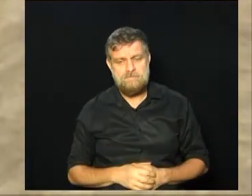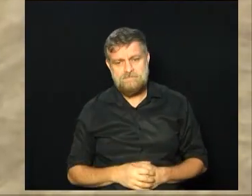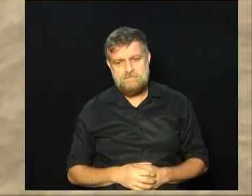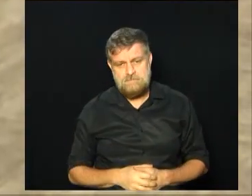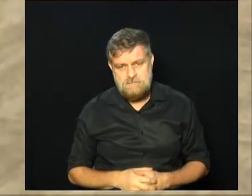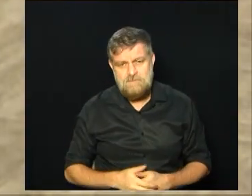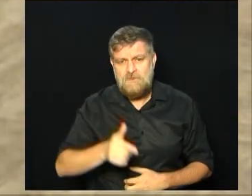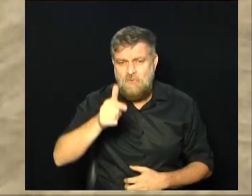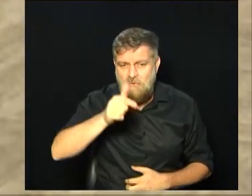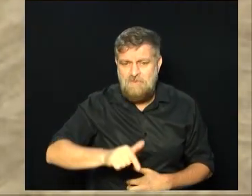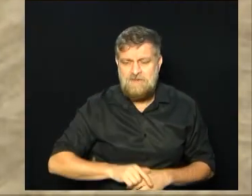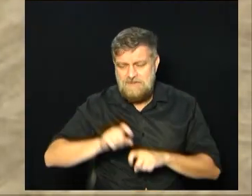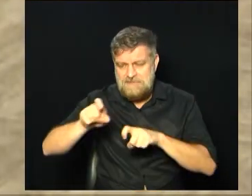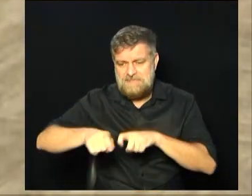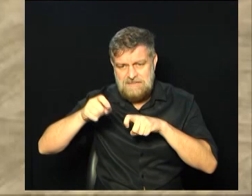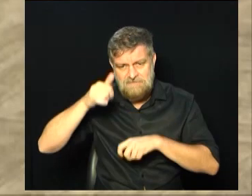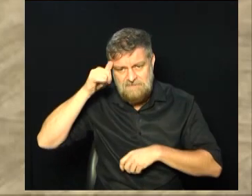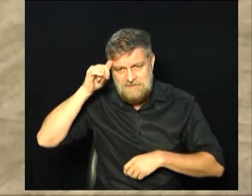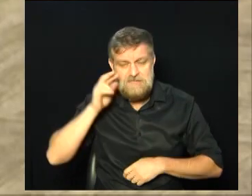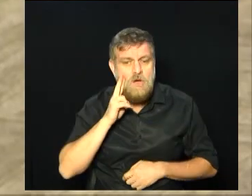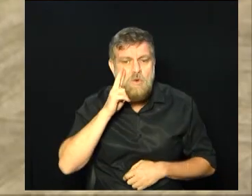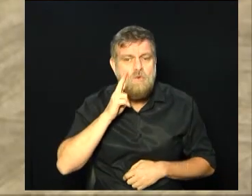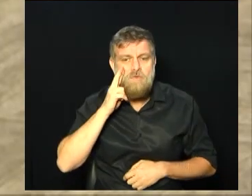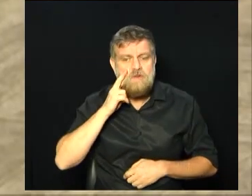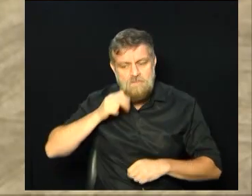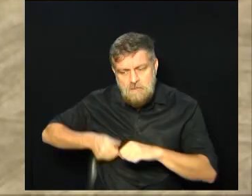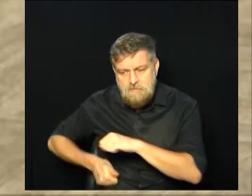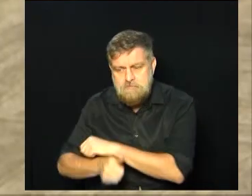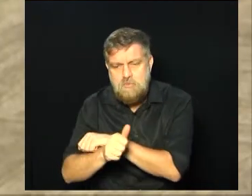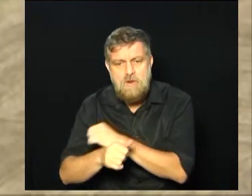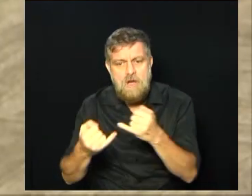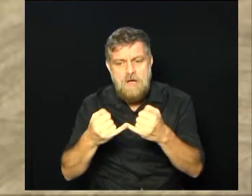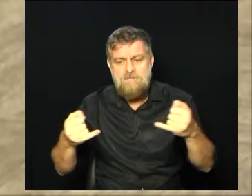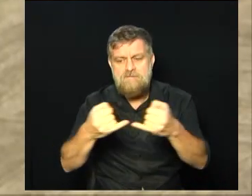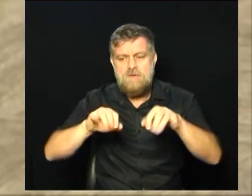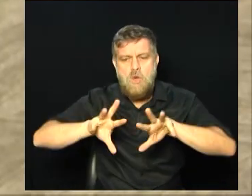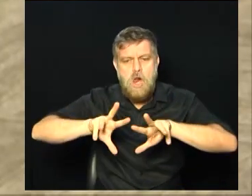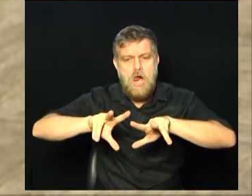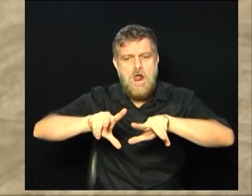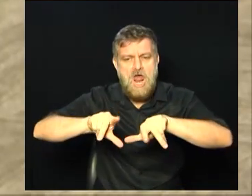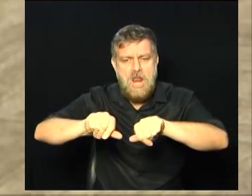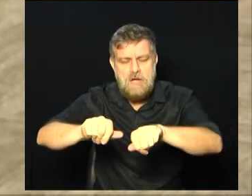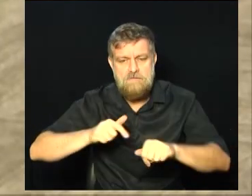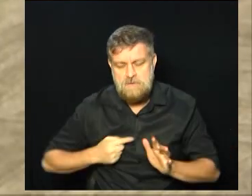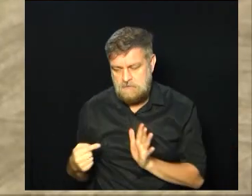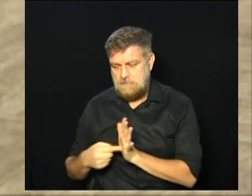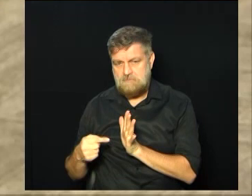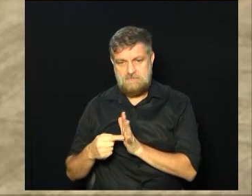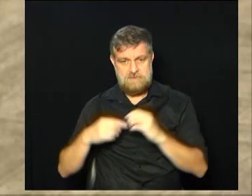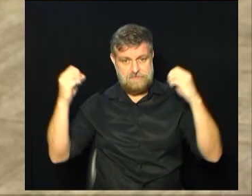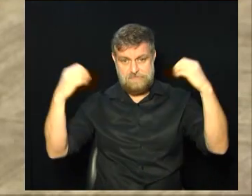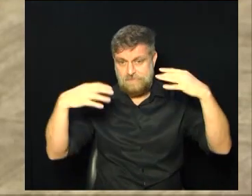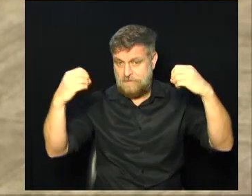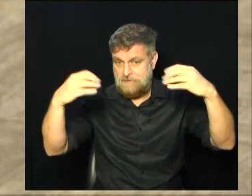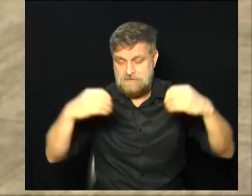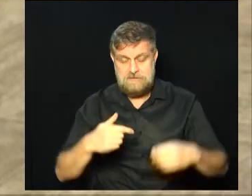Mais uma vez a Fazenda Roseira ela foi invadida. No primeiro momento eles roubaram os fios, né? Foi feita uma denúncia, mas aí sem iluminação o